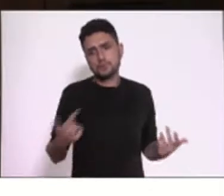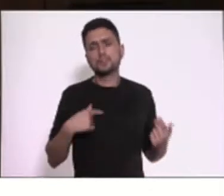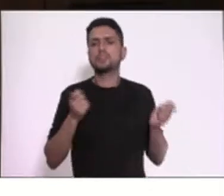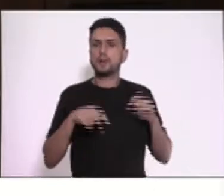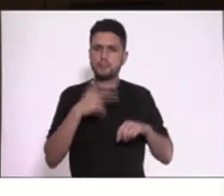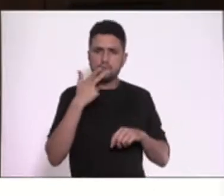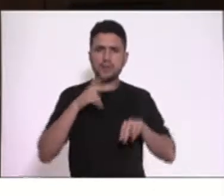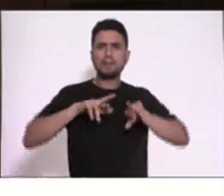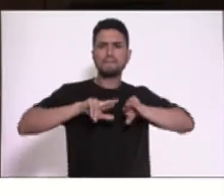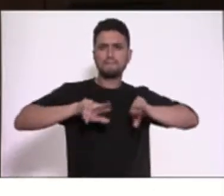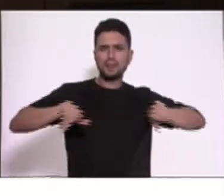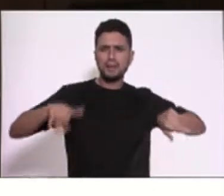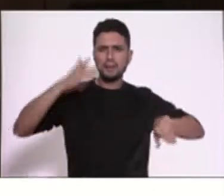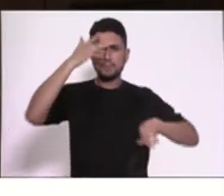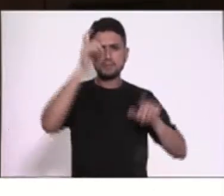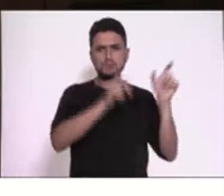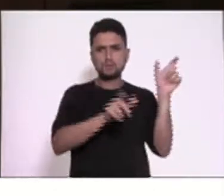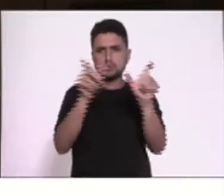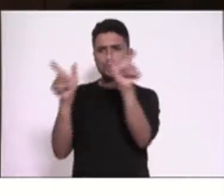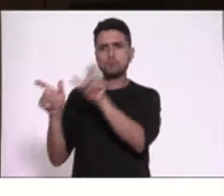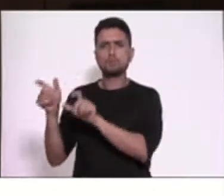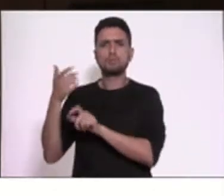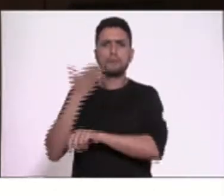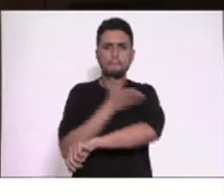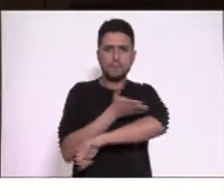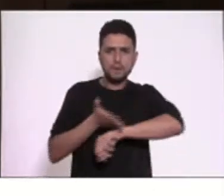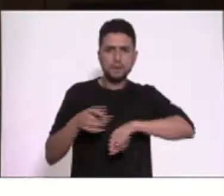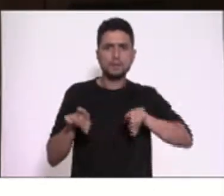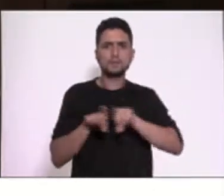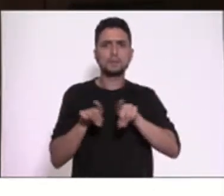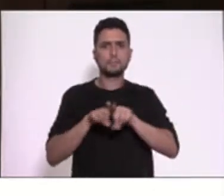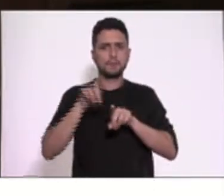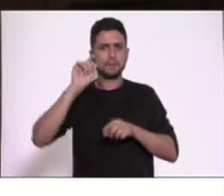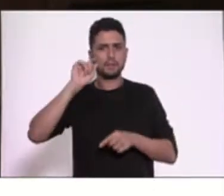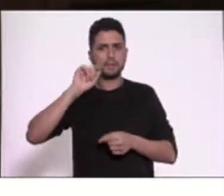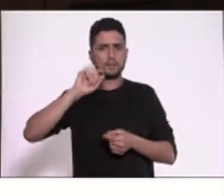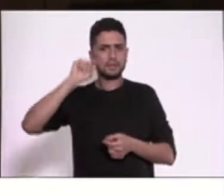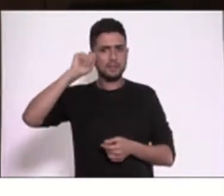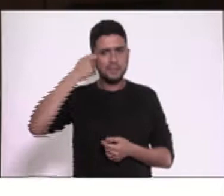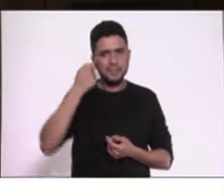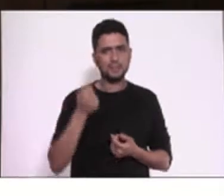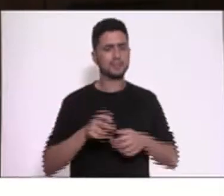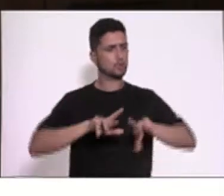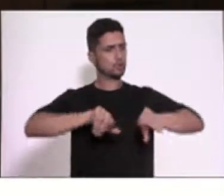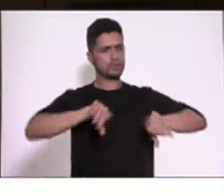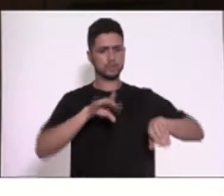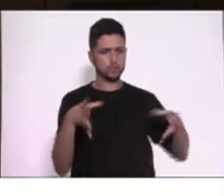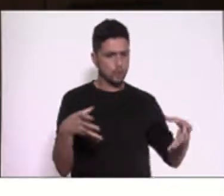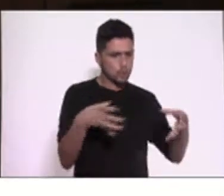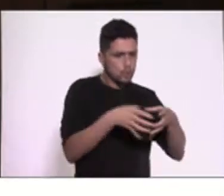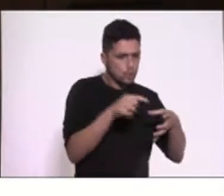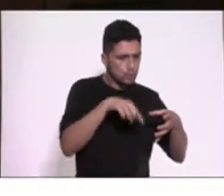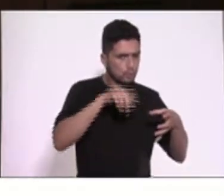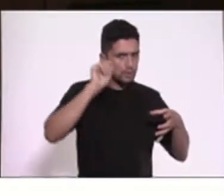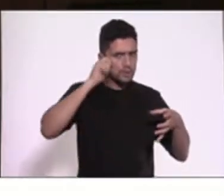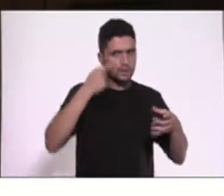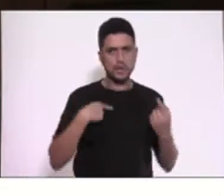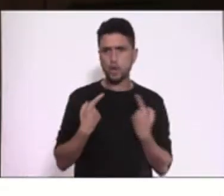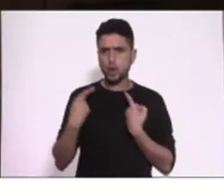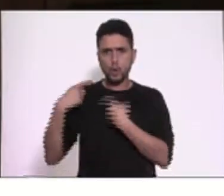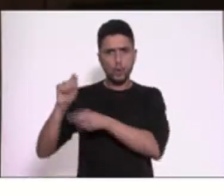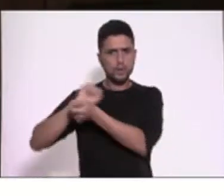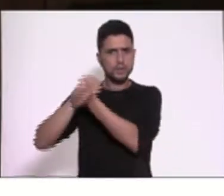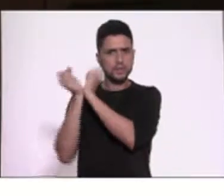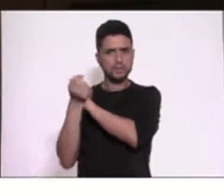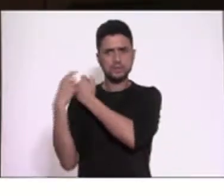pessoas, brancas e negras, porque o combate à escravidão e ao racismo não é mérito só da comunidade negra. Foi